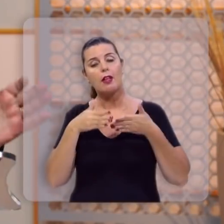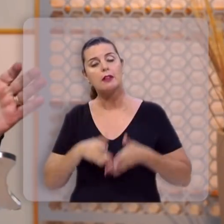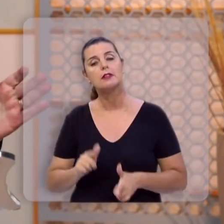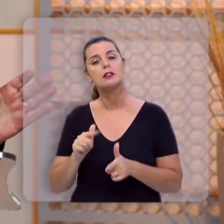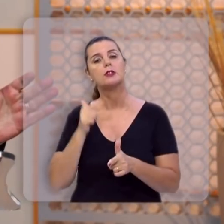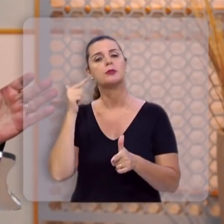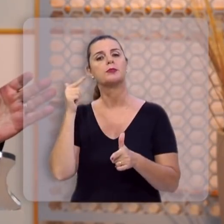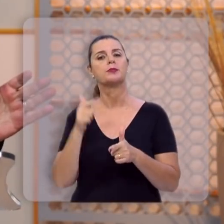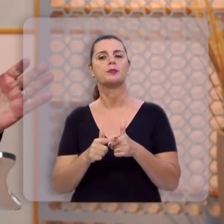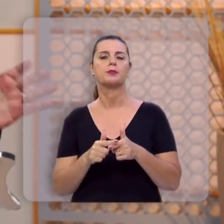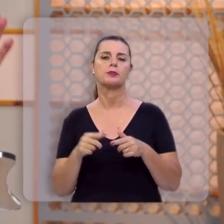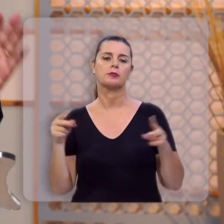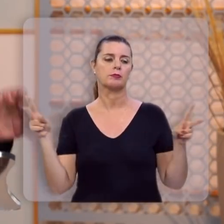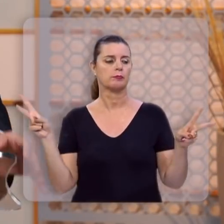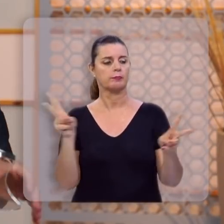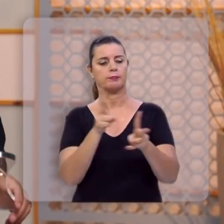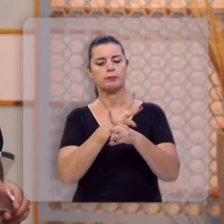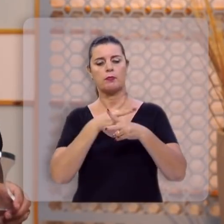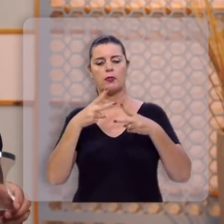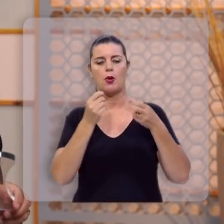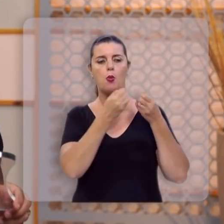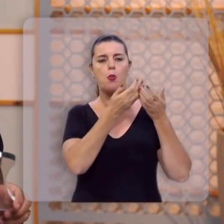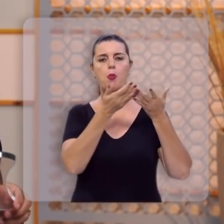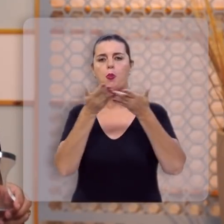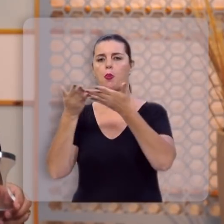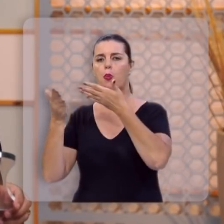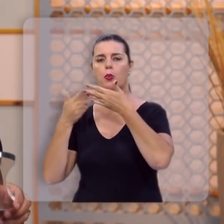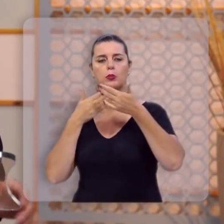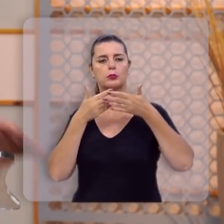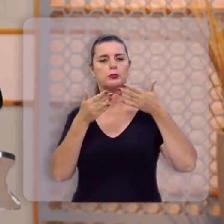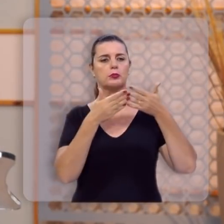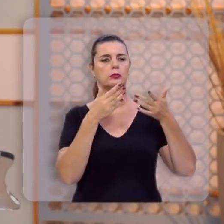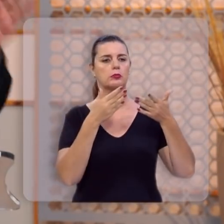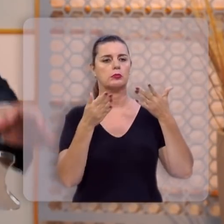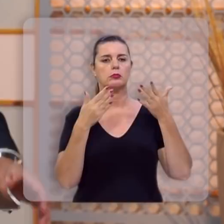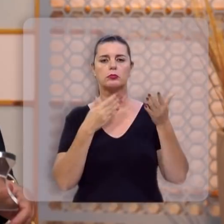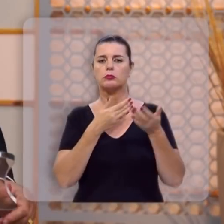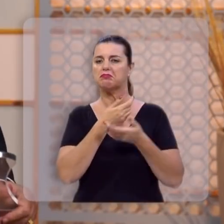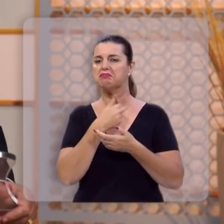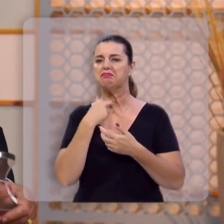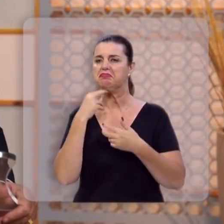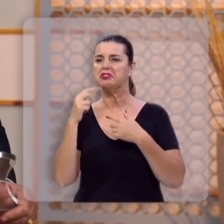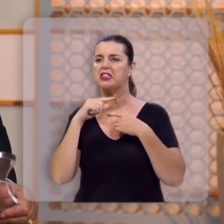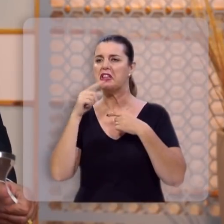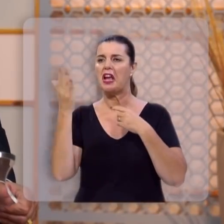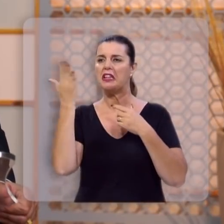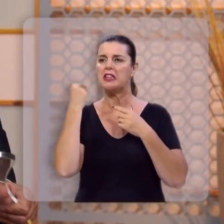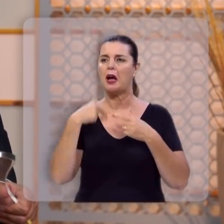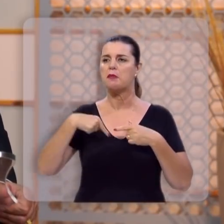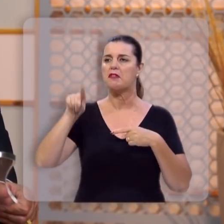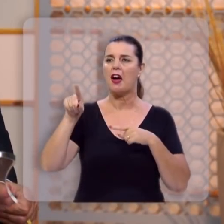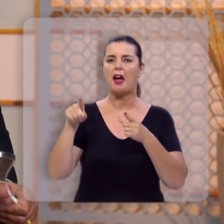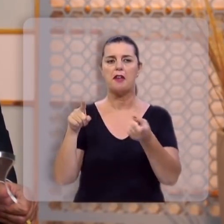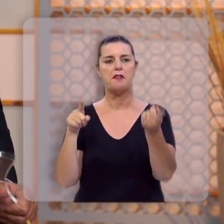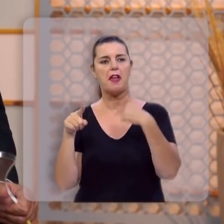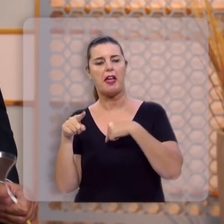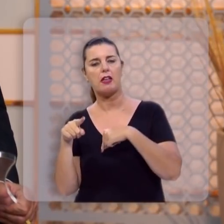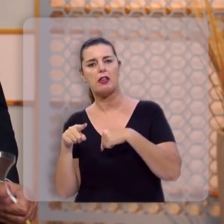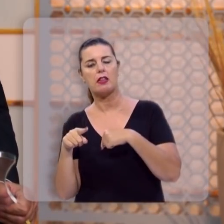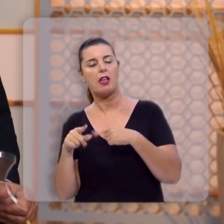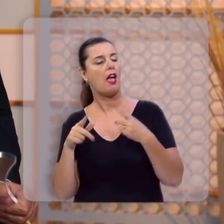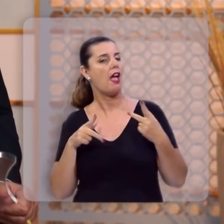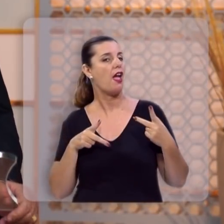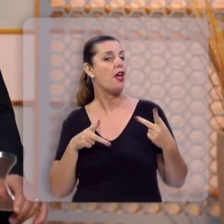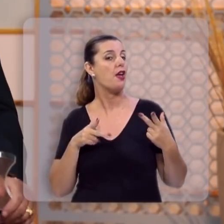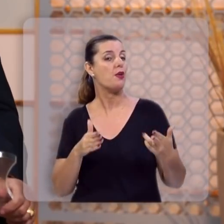O vento sopra onde quer. Ouves a sua voz, não sabes de onde vem, nem para onde vai. Assim é todo aquele que é nascido